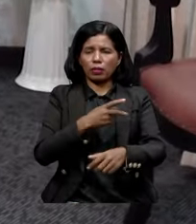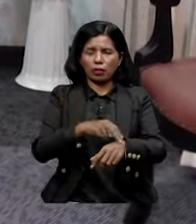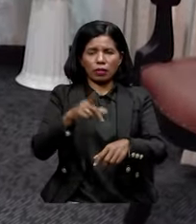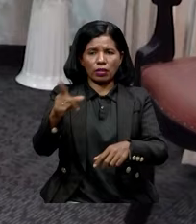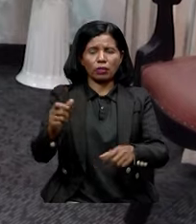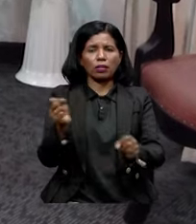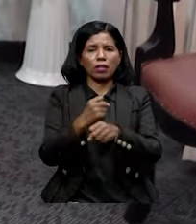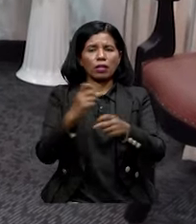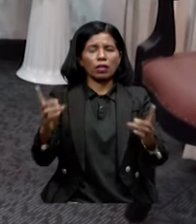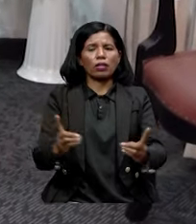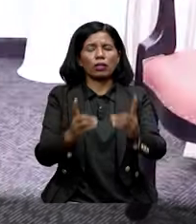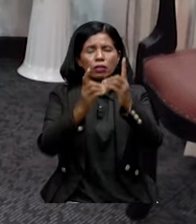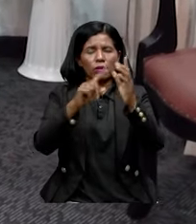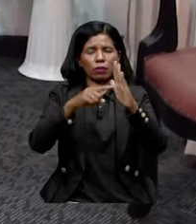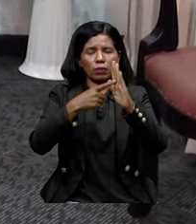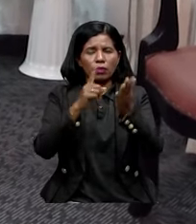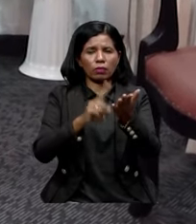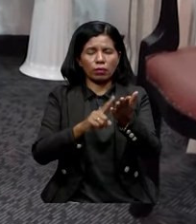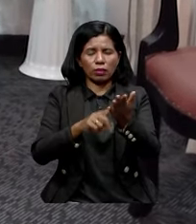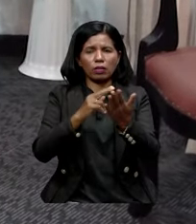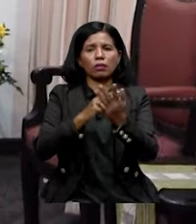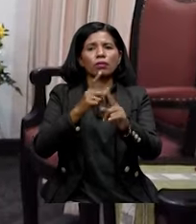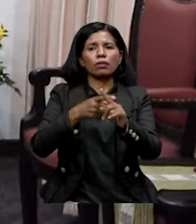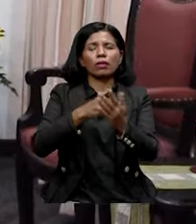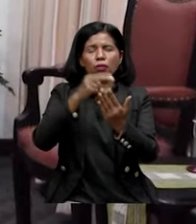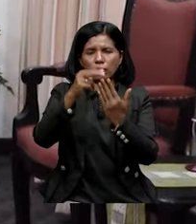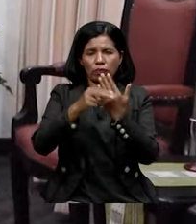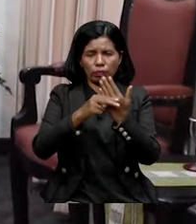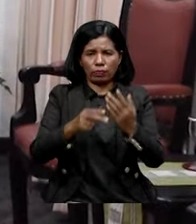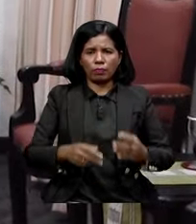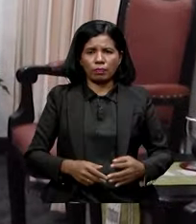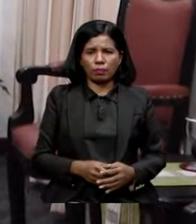audiência no hahu debate e a fula novembro nilaran. Equipa cobertura, ZMN.